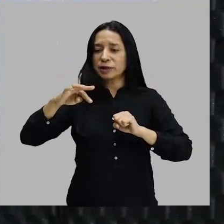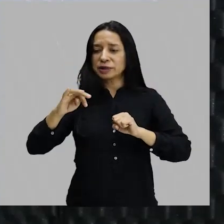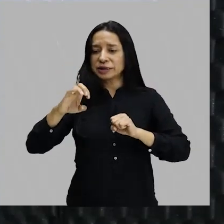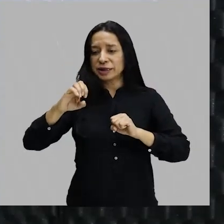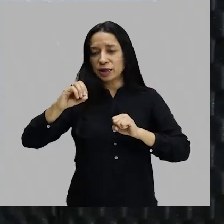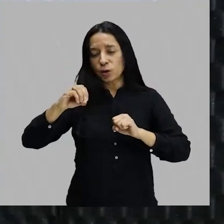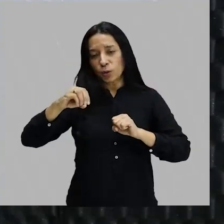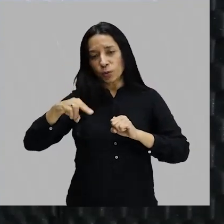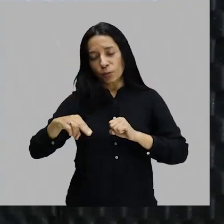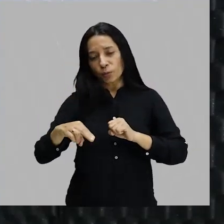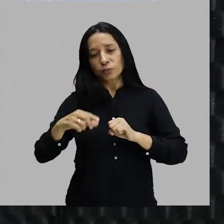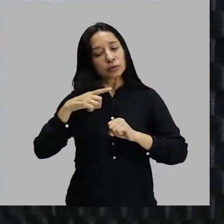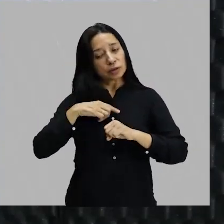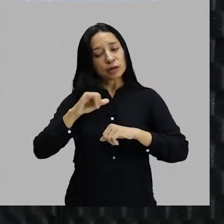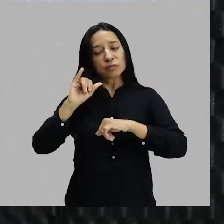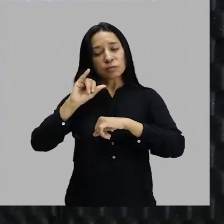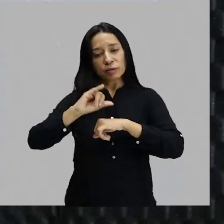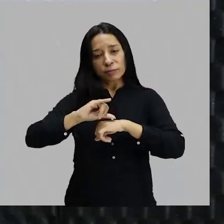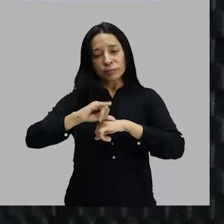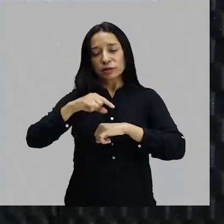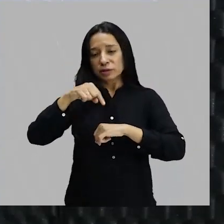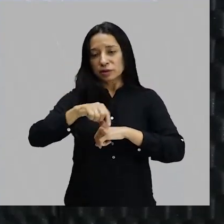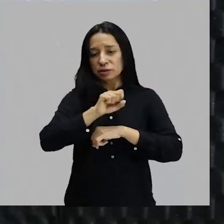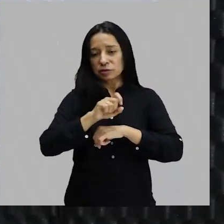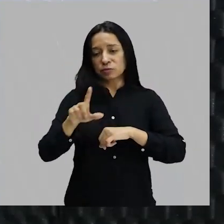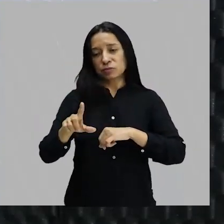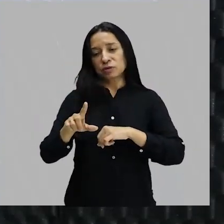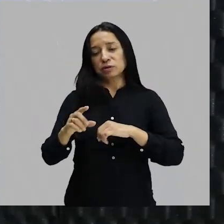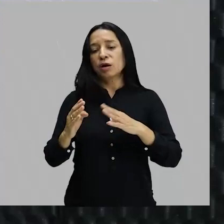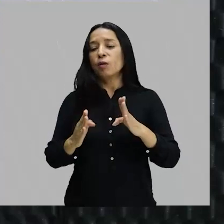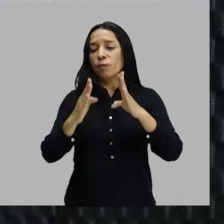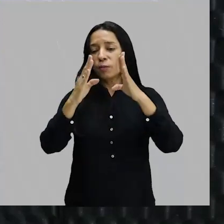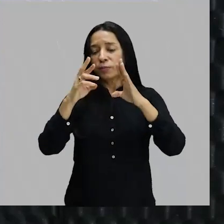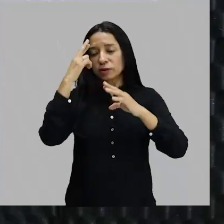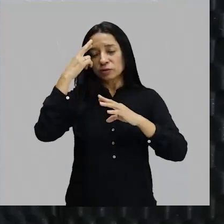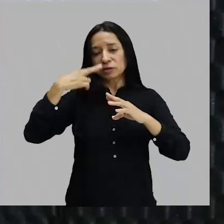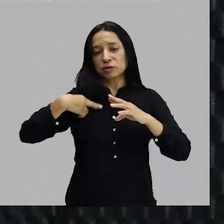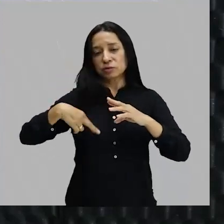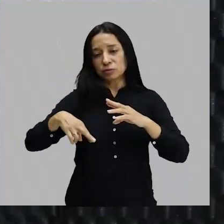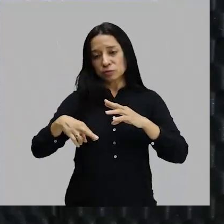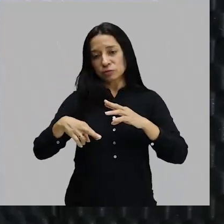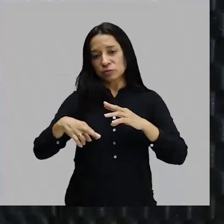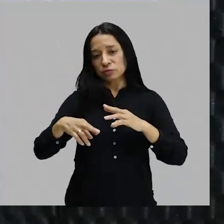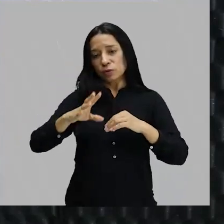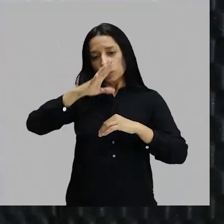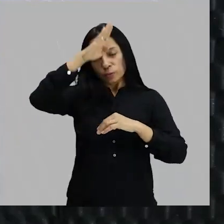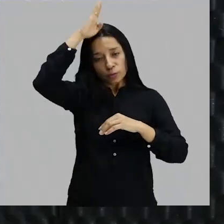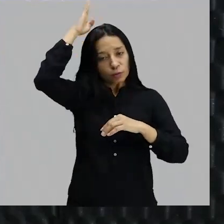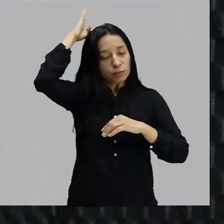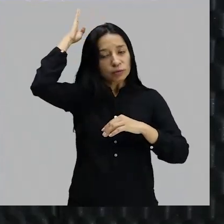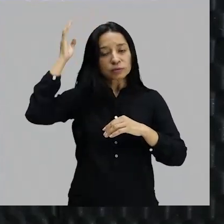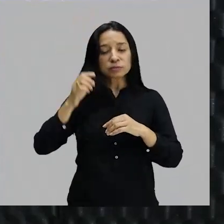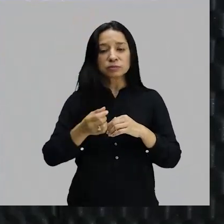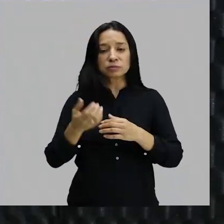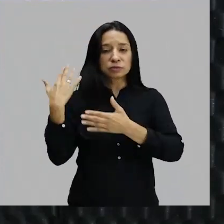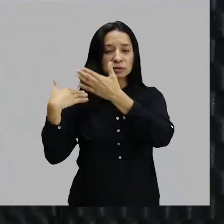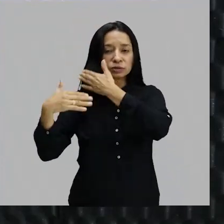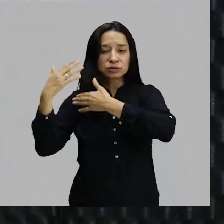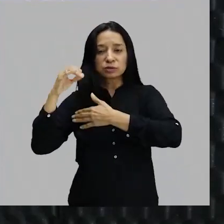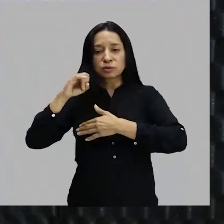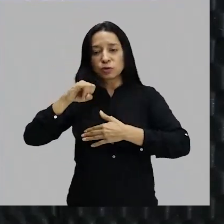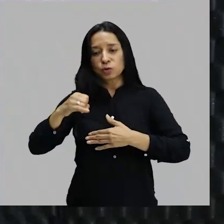Luís com esse nome, né? Aquele prédio era um prédio religioso originalmente para a religião dos romanos antigos.